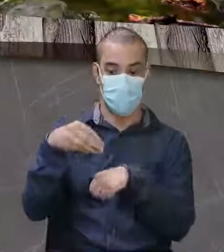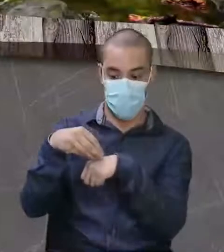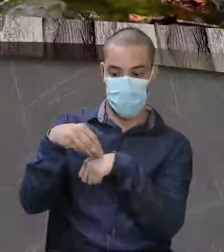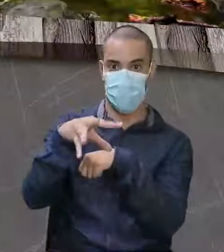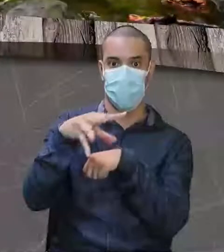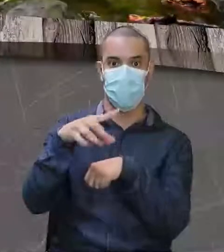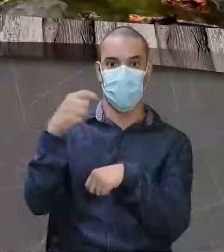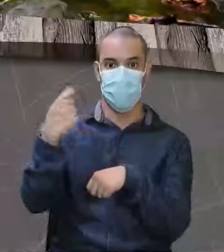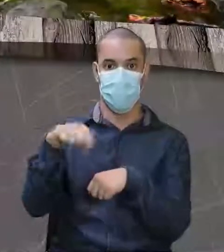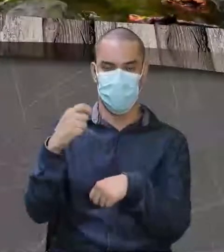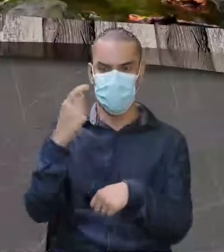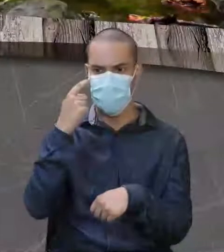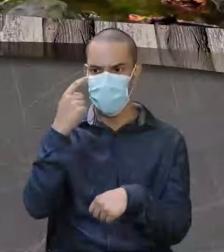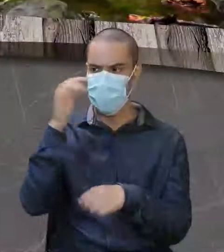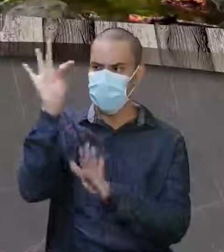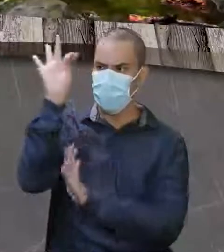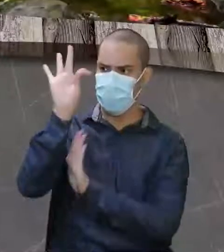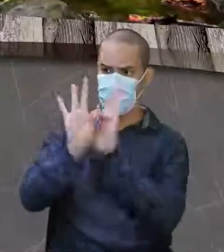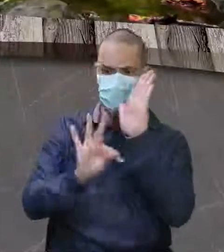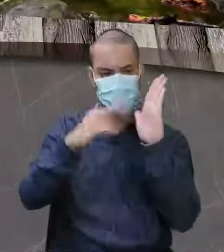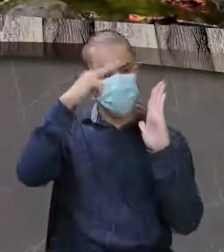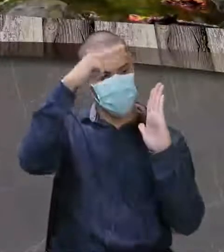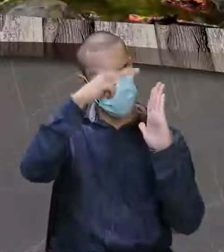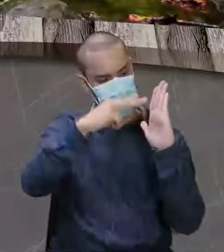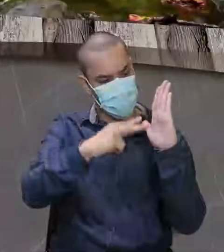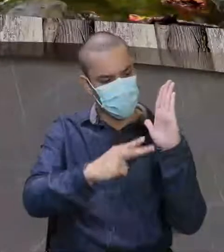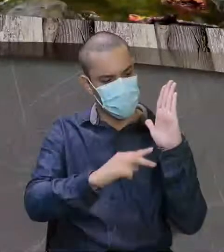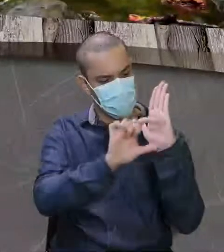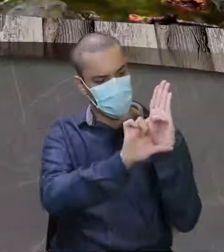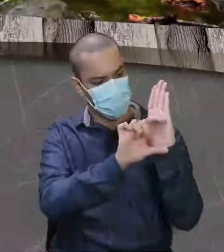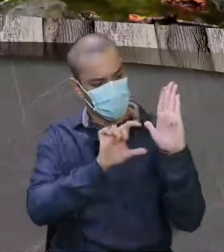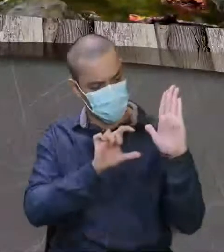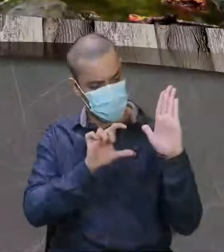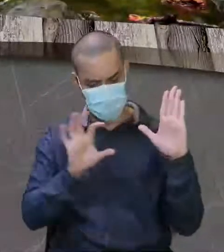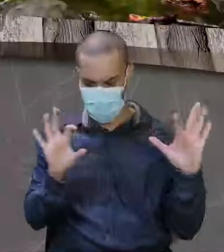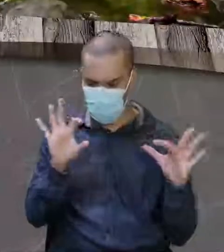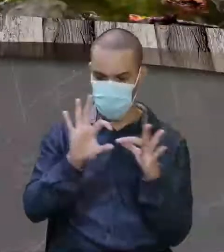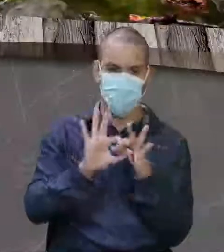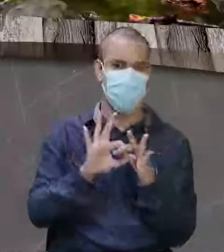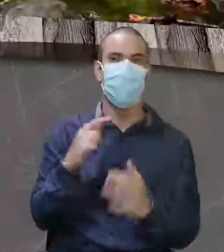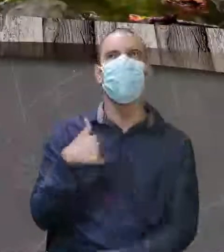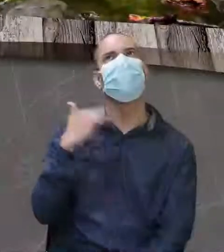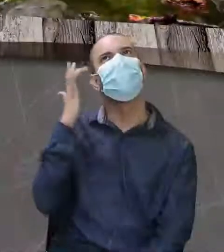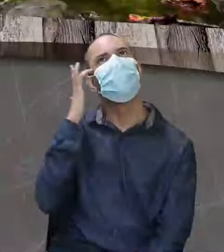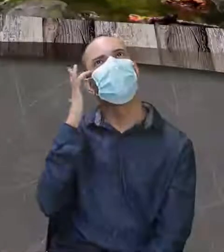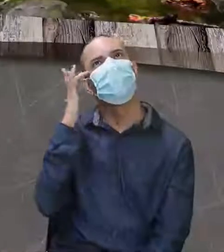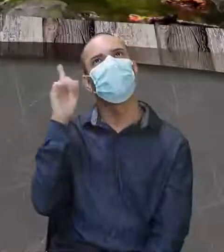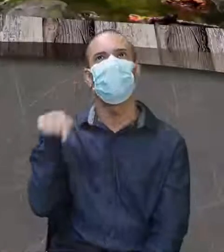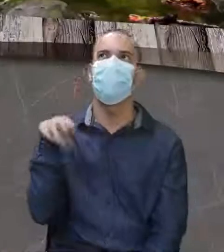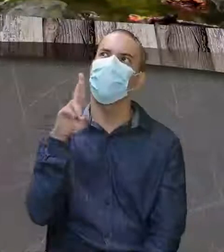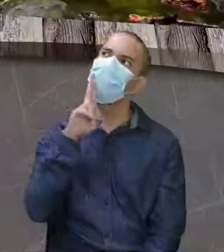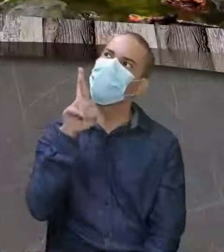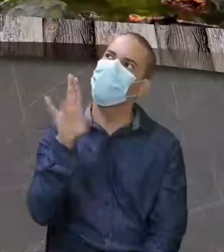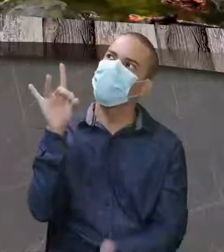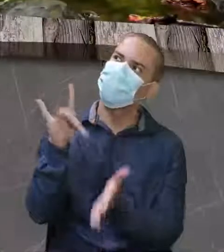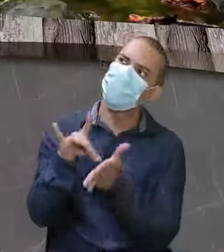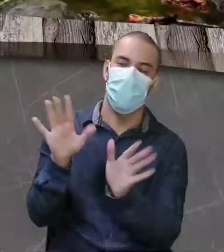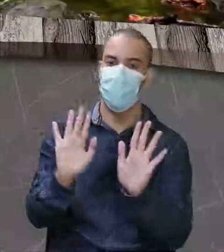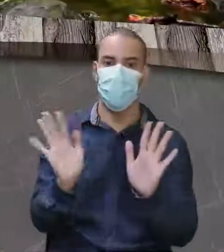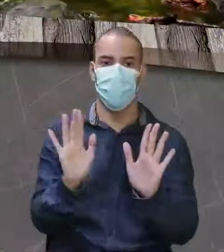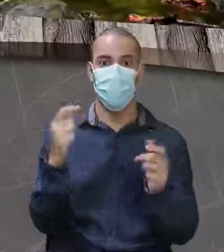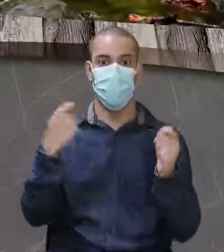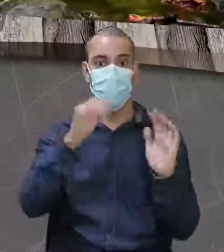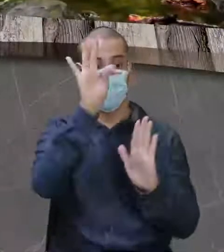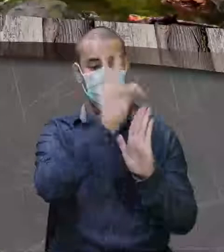Você tem que amarrar a resposta ao que está no enunciado e não no que você acha ou não que está certo, entendeu? Muitas